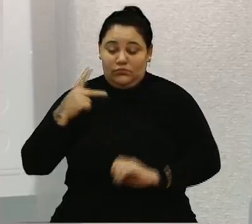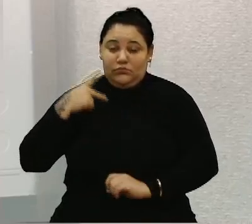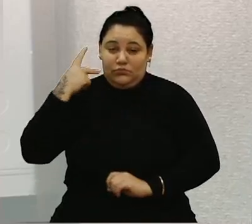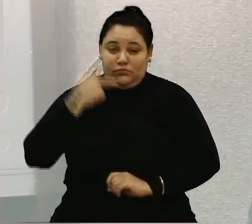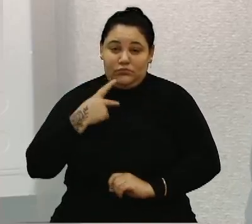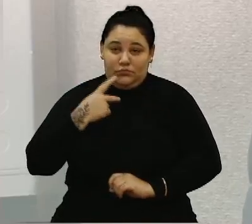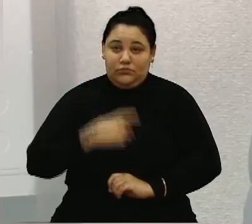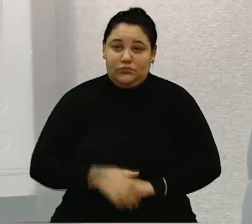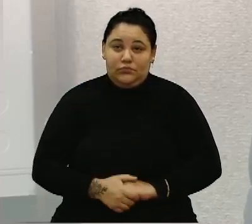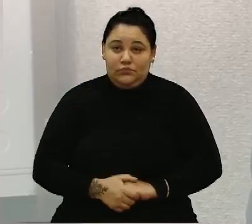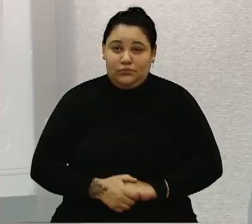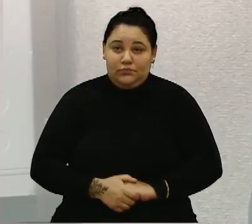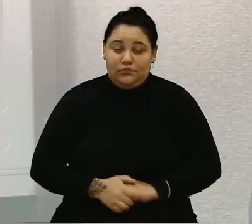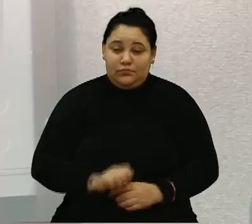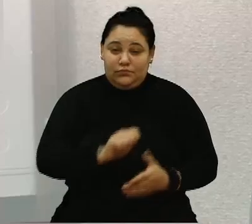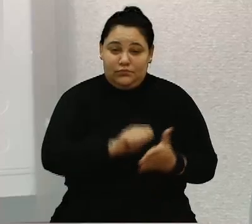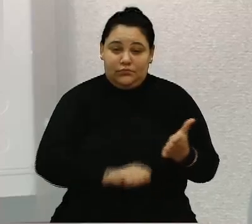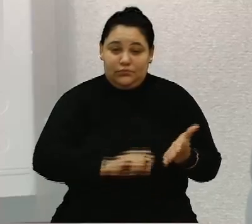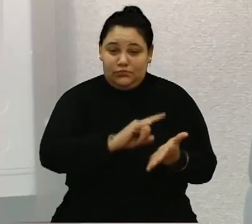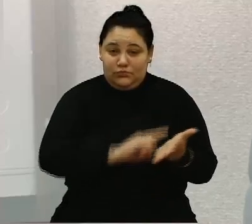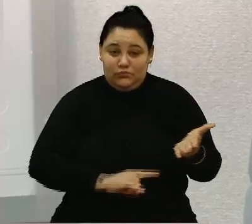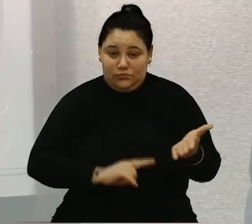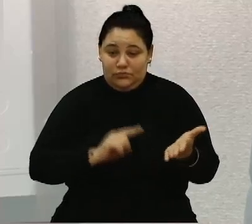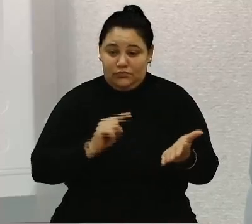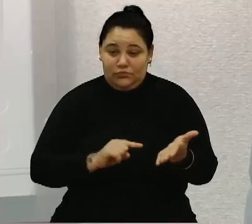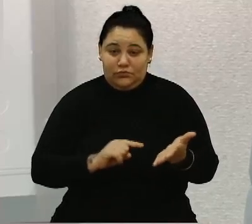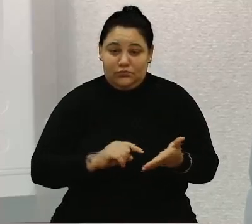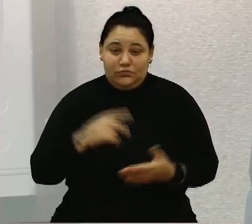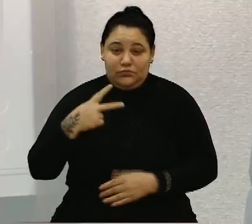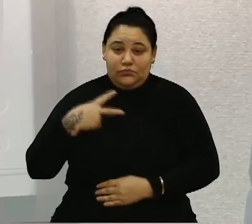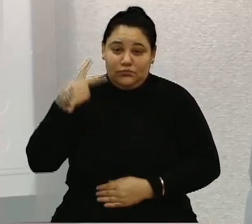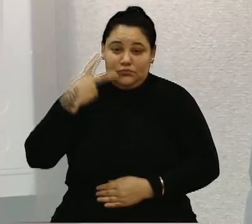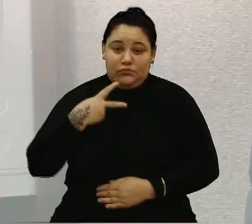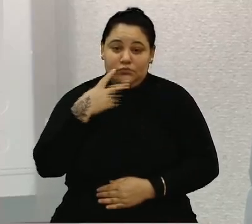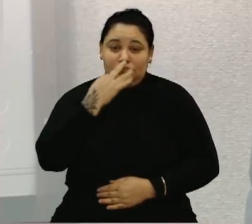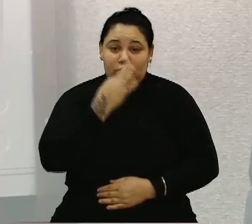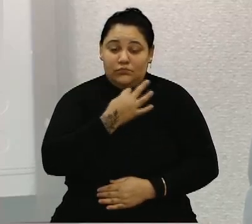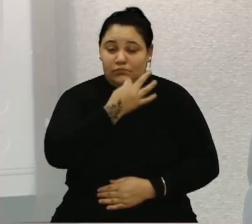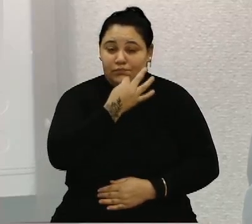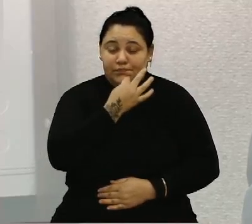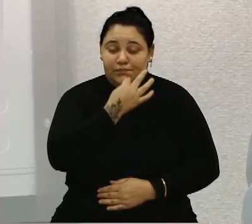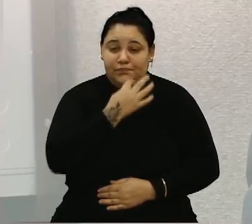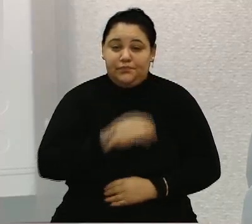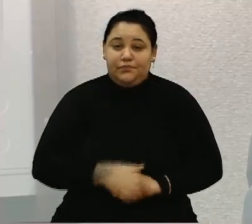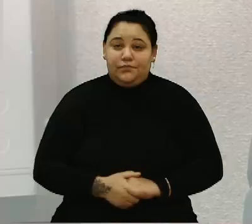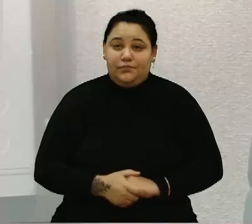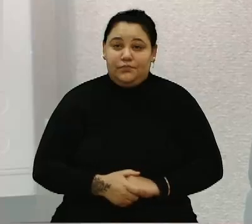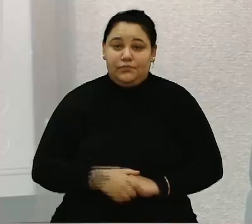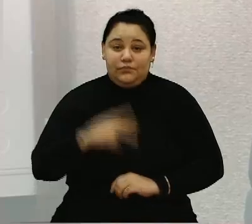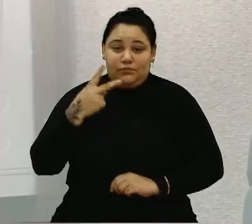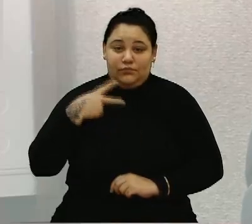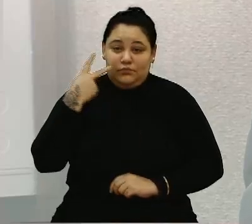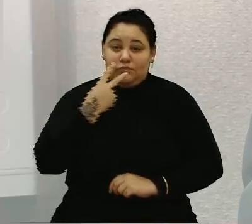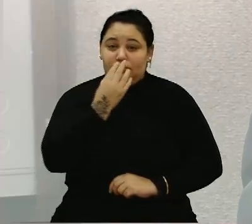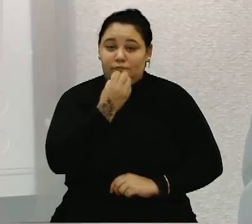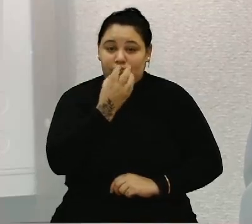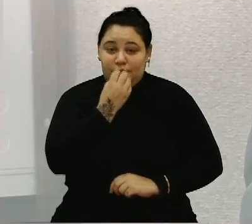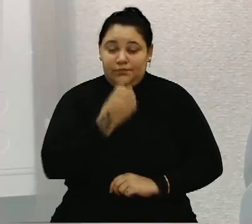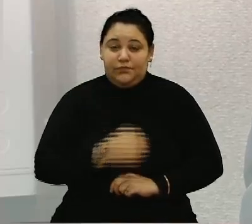política. Assino esse documento vereadora Tatiane Frisso, vereador